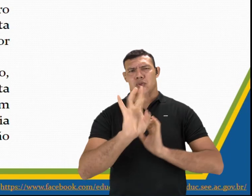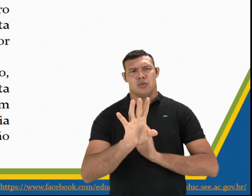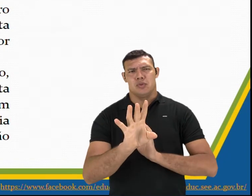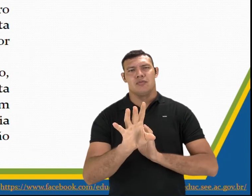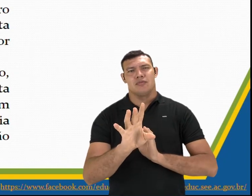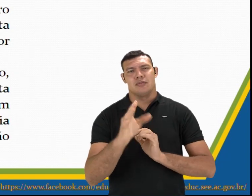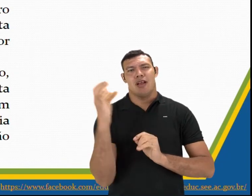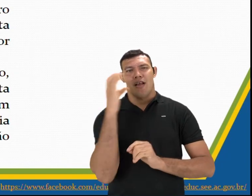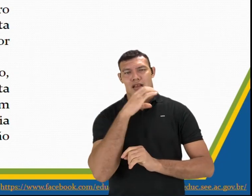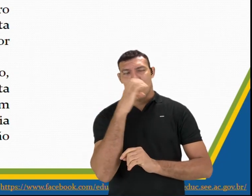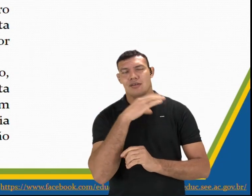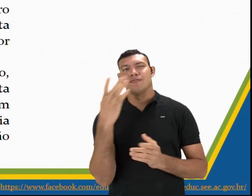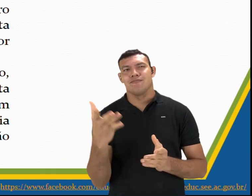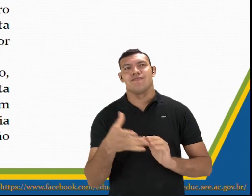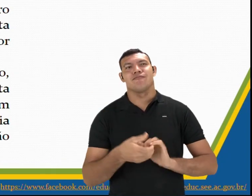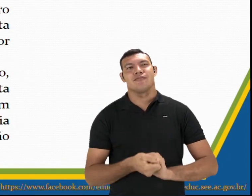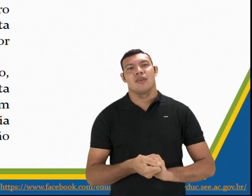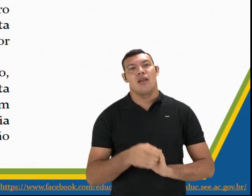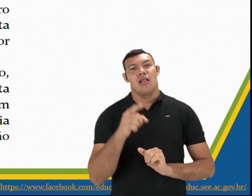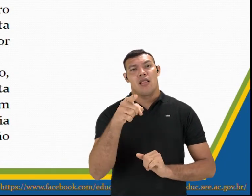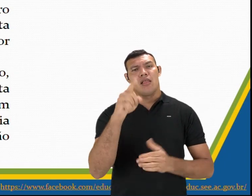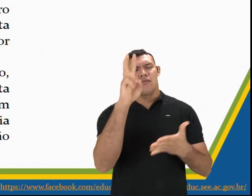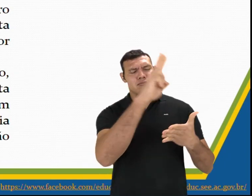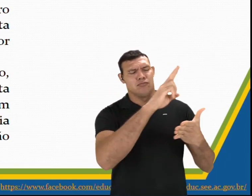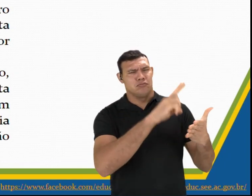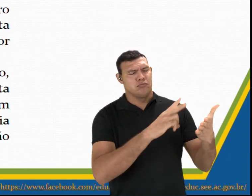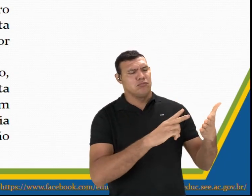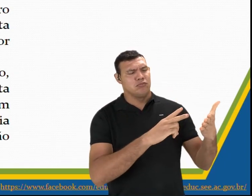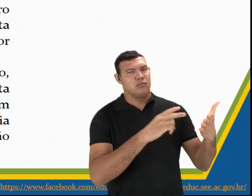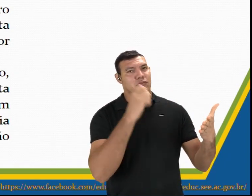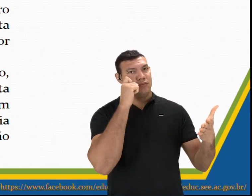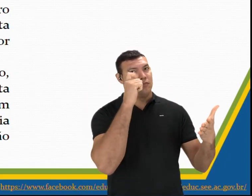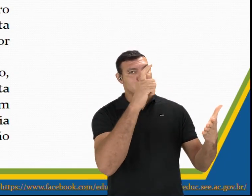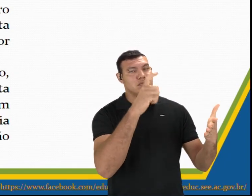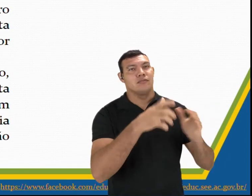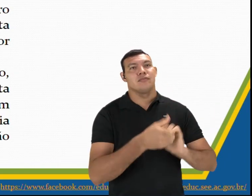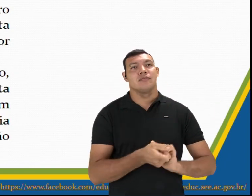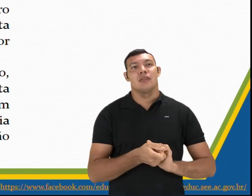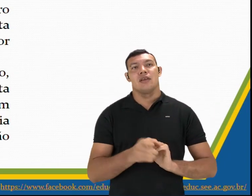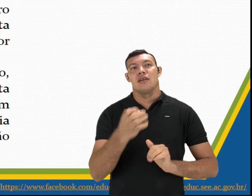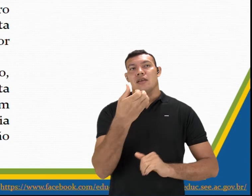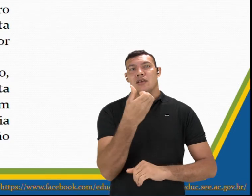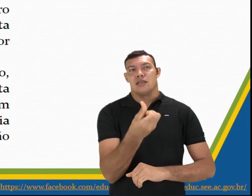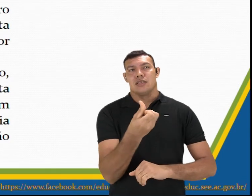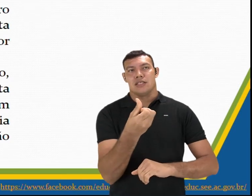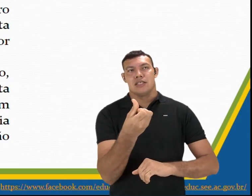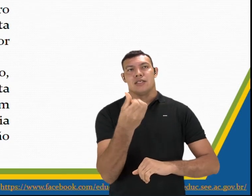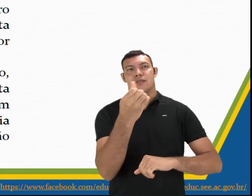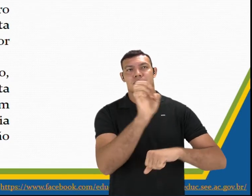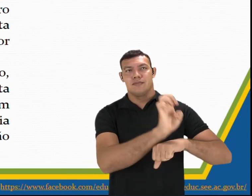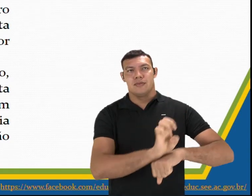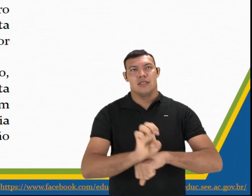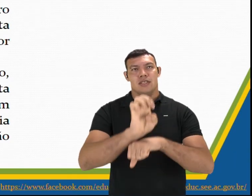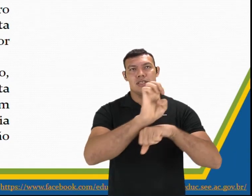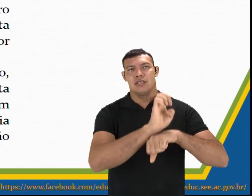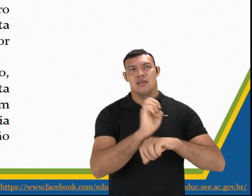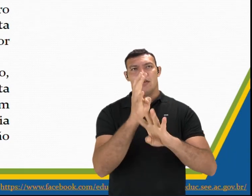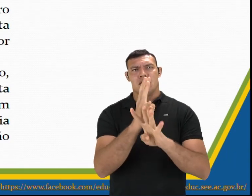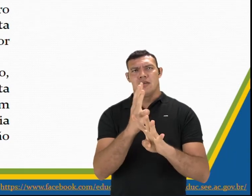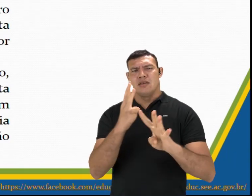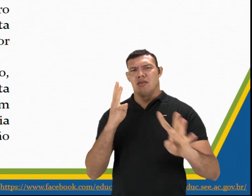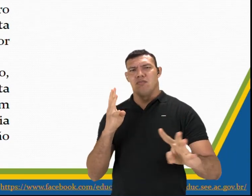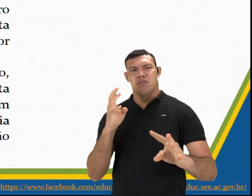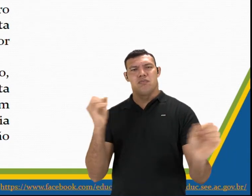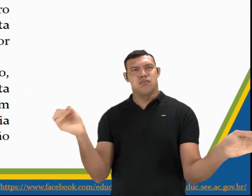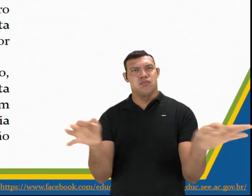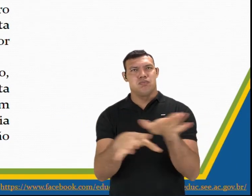ganhar um pouquinho de tempo e vocês fazerem a leitura mais atenta. Então, 6 estados eram fila de espera para transplante